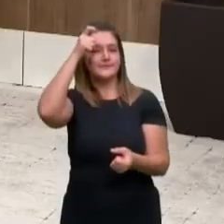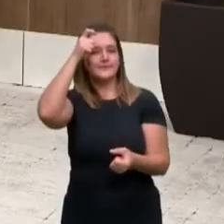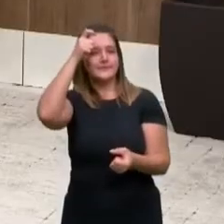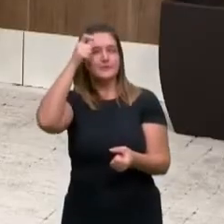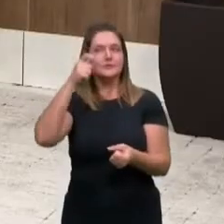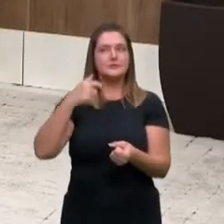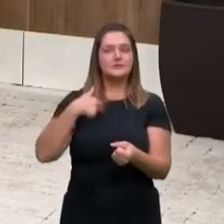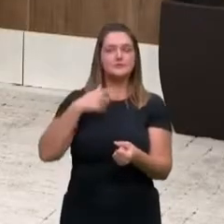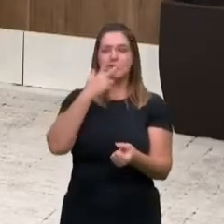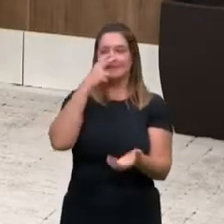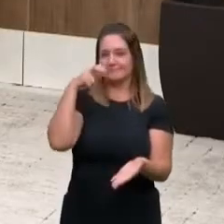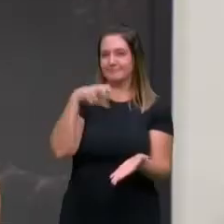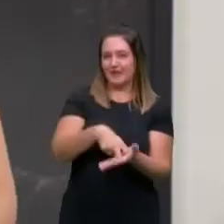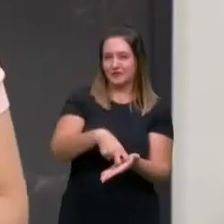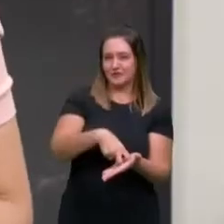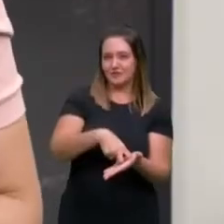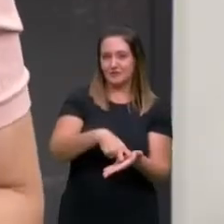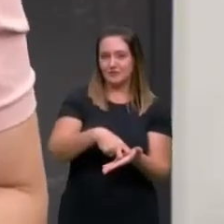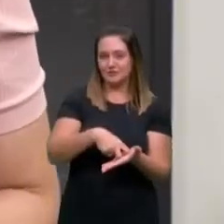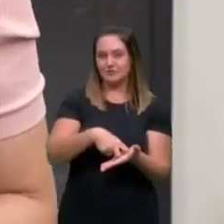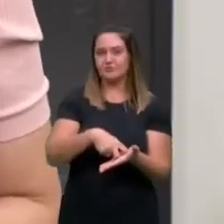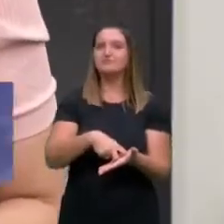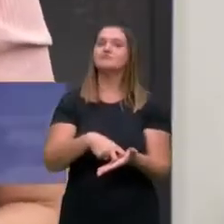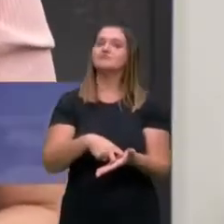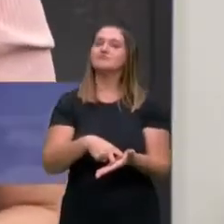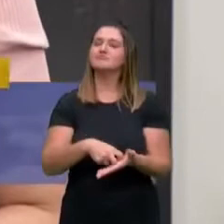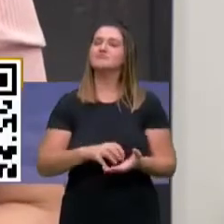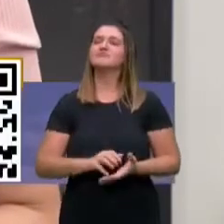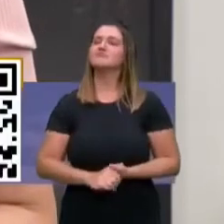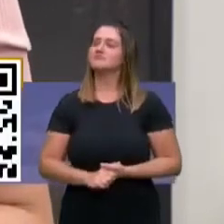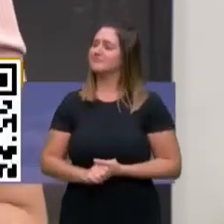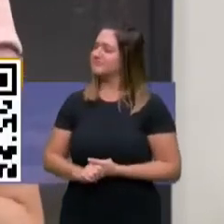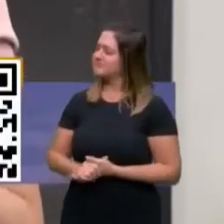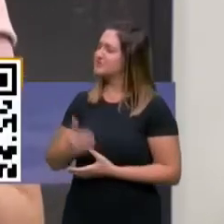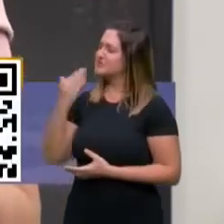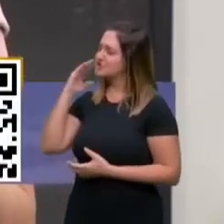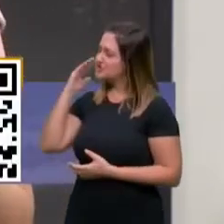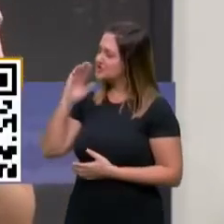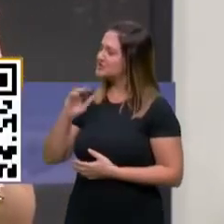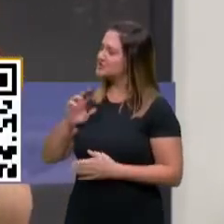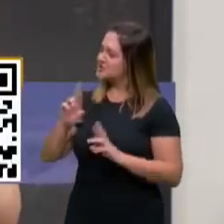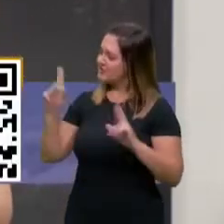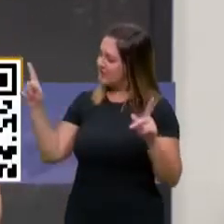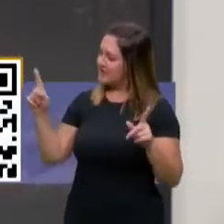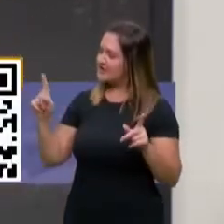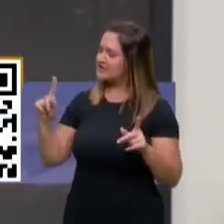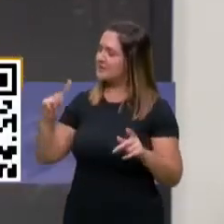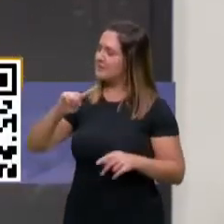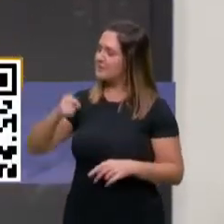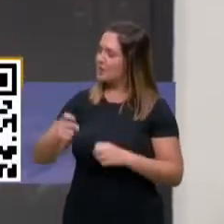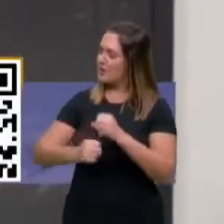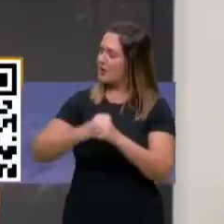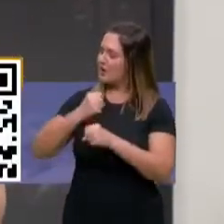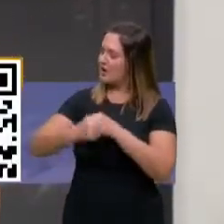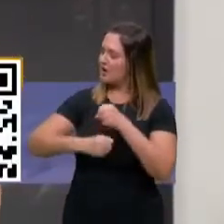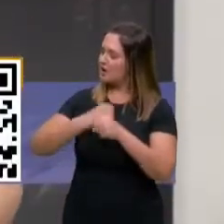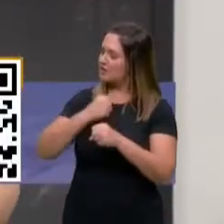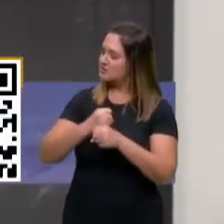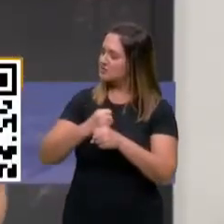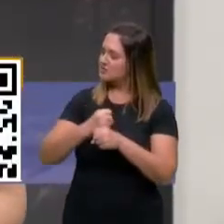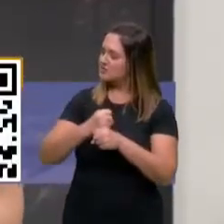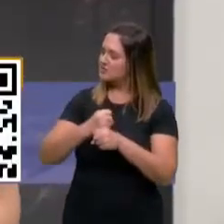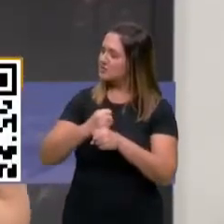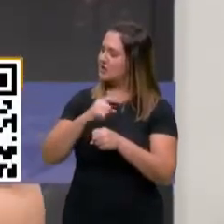fez. Bom, então se faz realmente a diferença saber quando esses mil anos acontecem, eu e